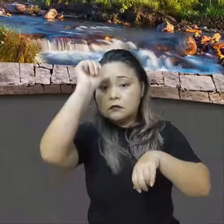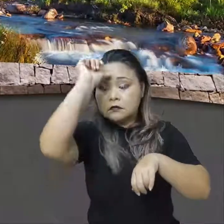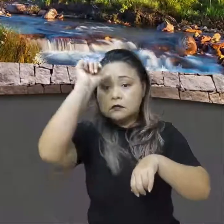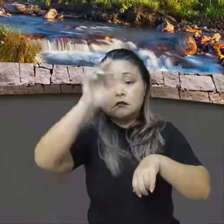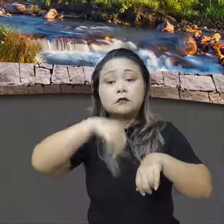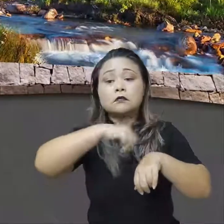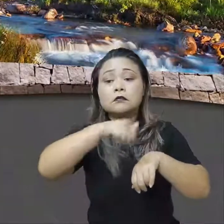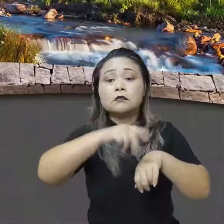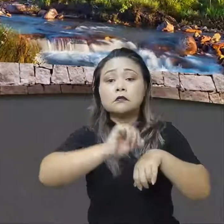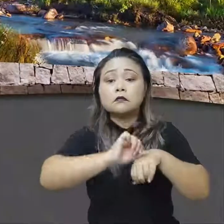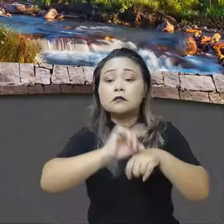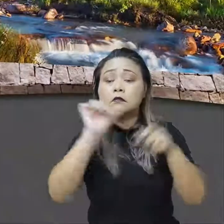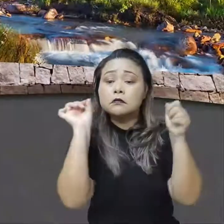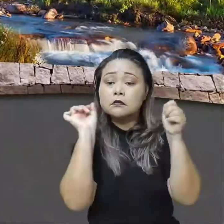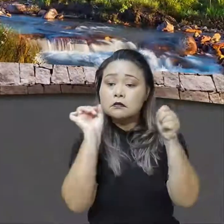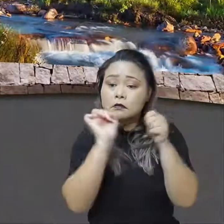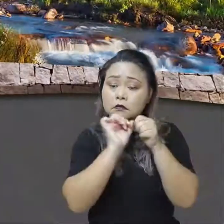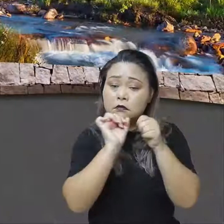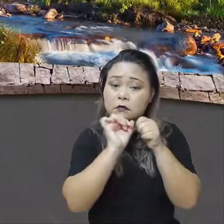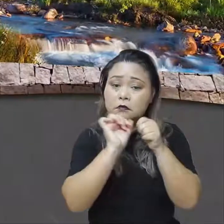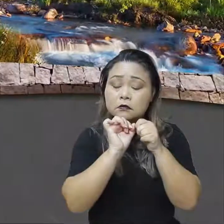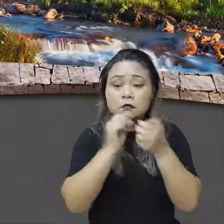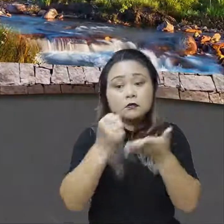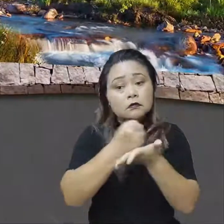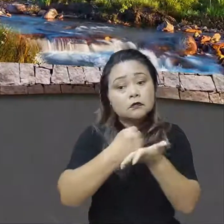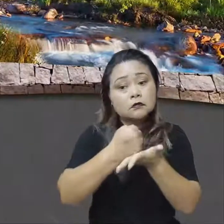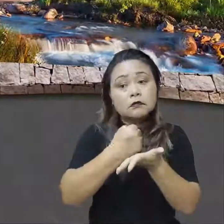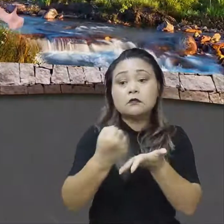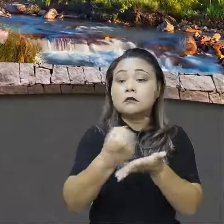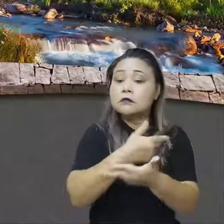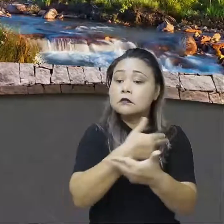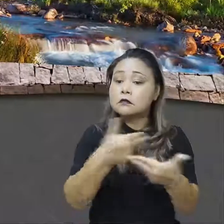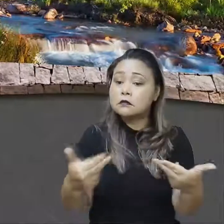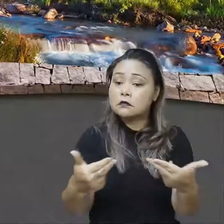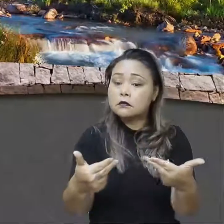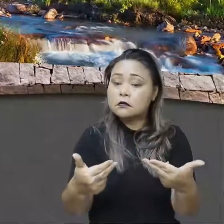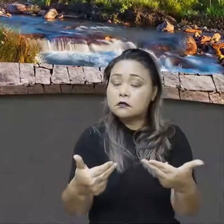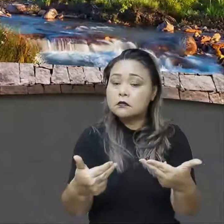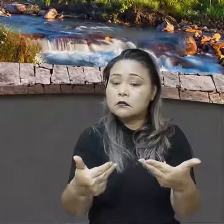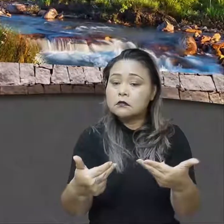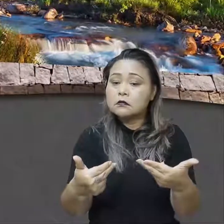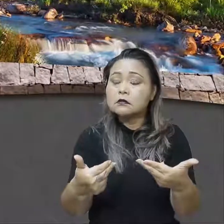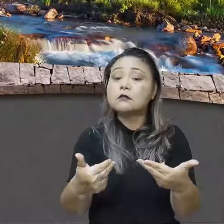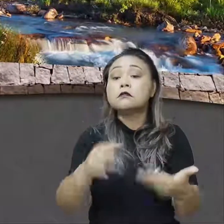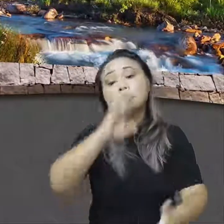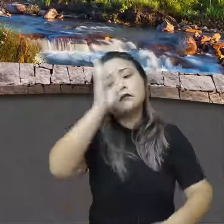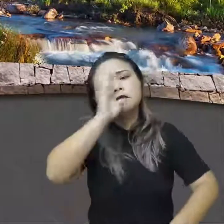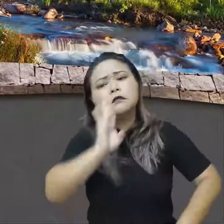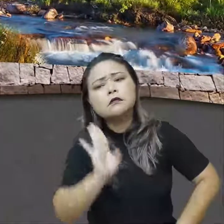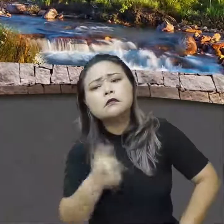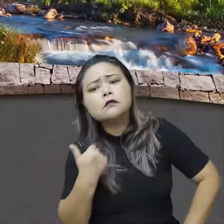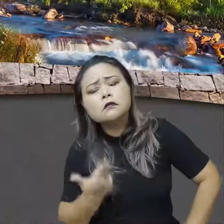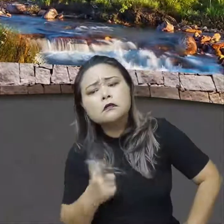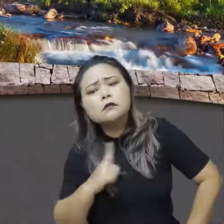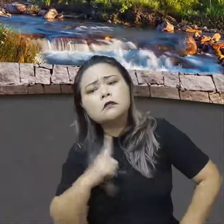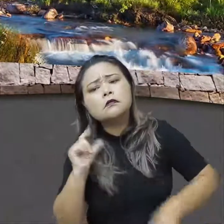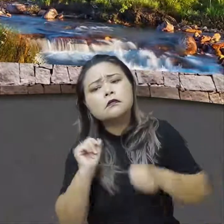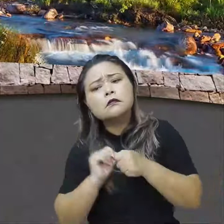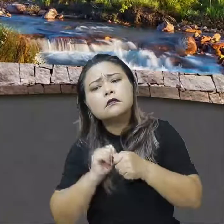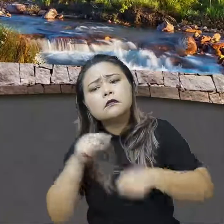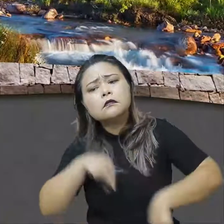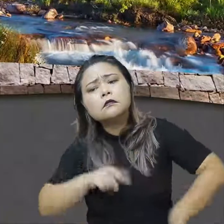dos grandes produtores de medicamento. E o Brasil? O que é que produz